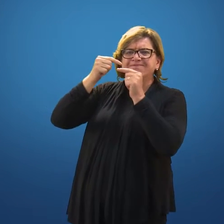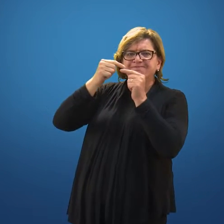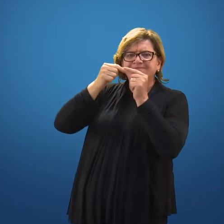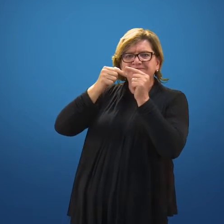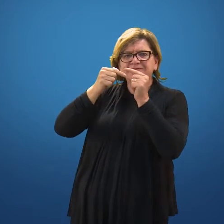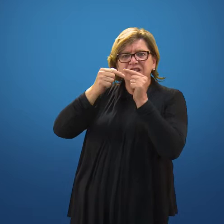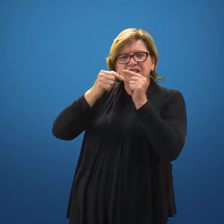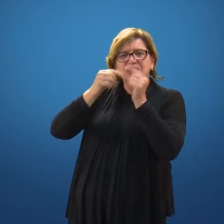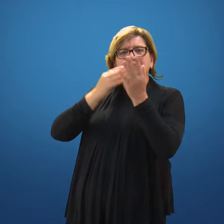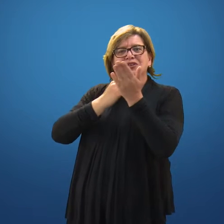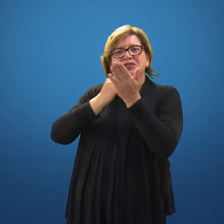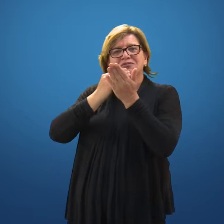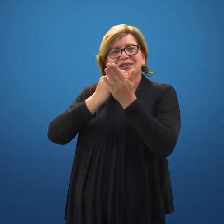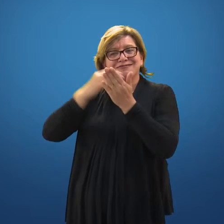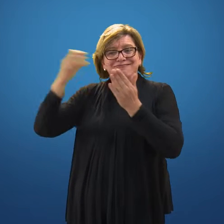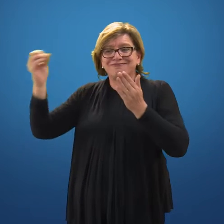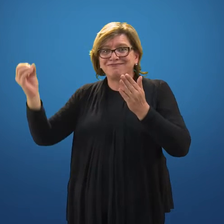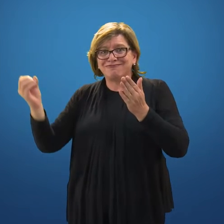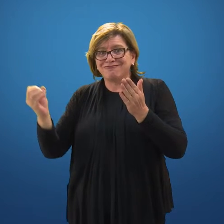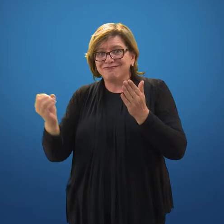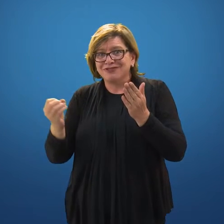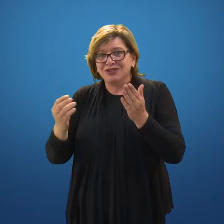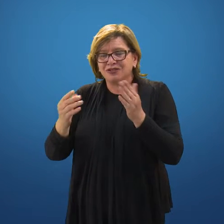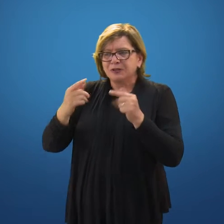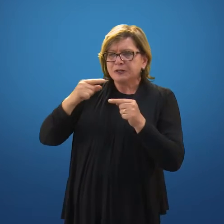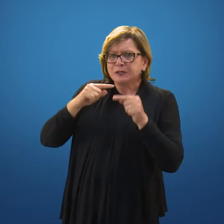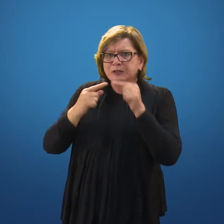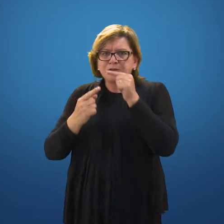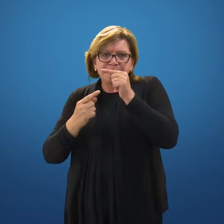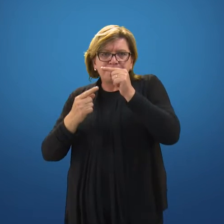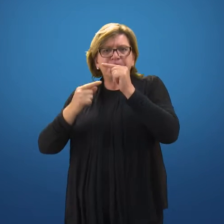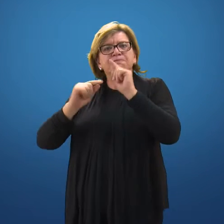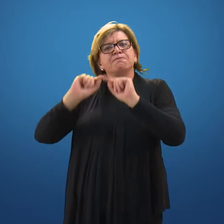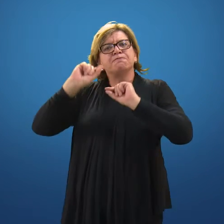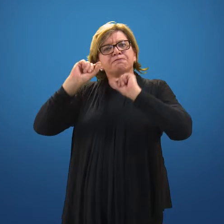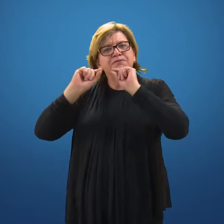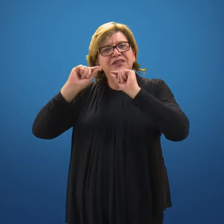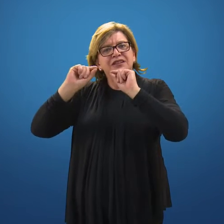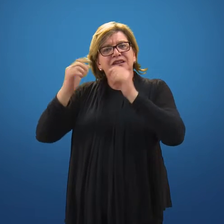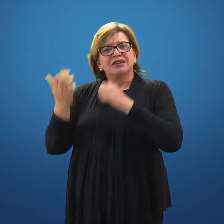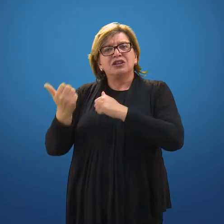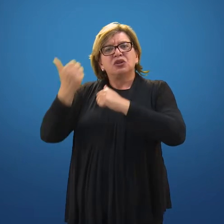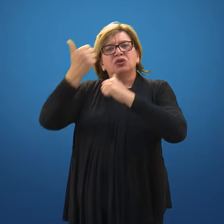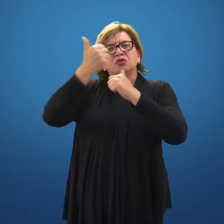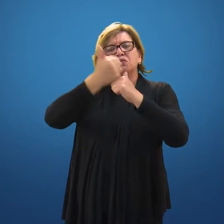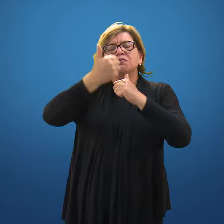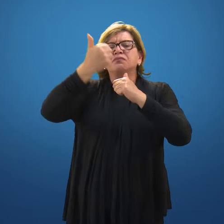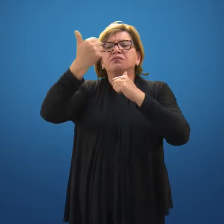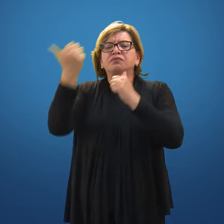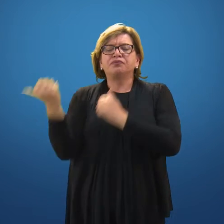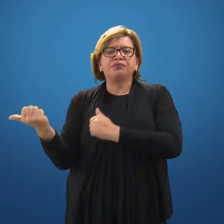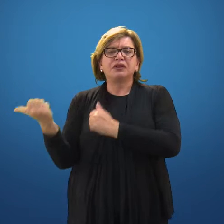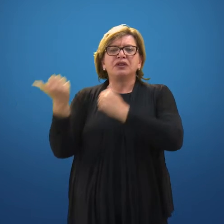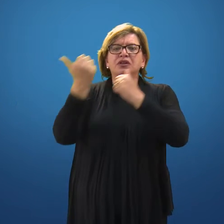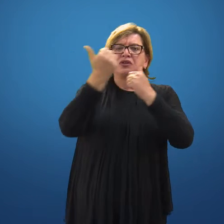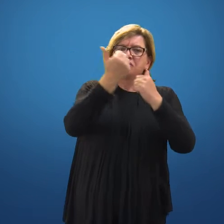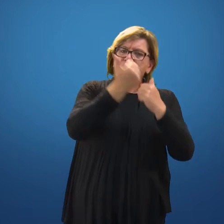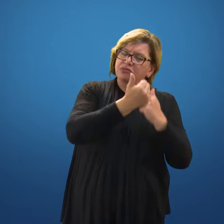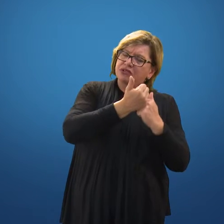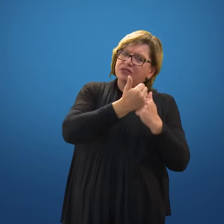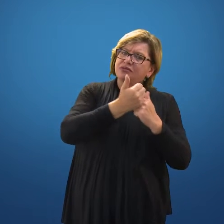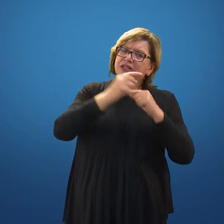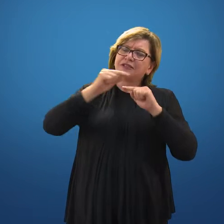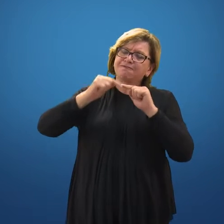apogeu, começavam a aparecer as suas contradições e elas iriam se